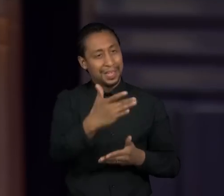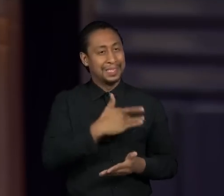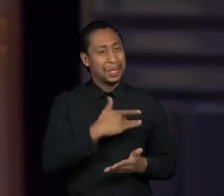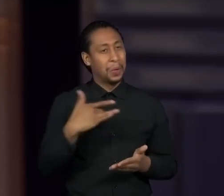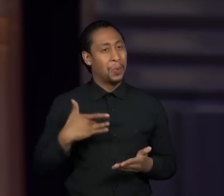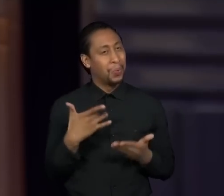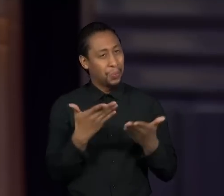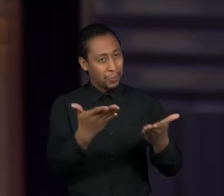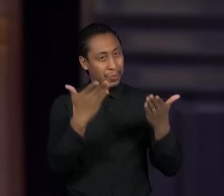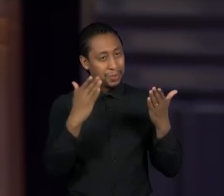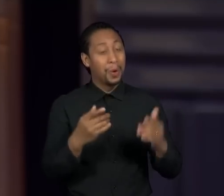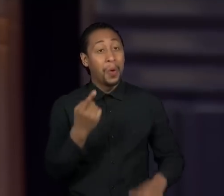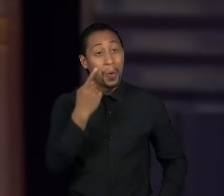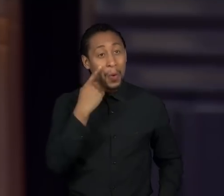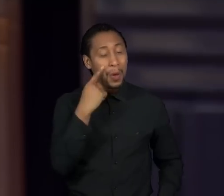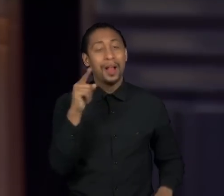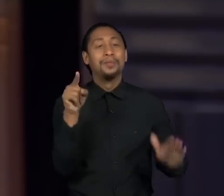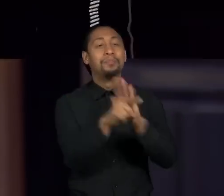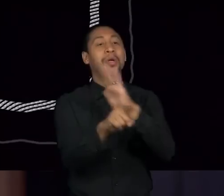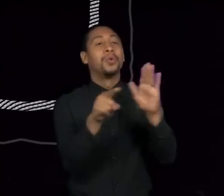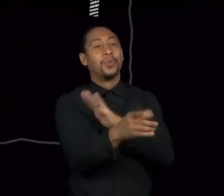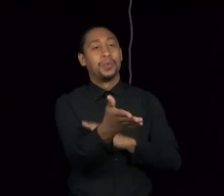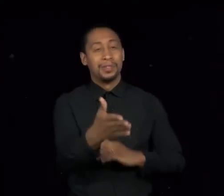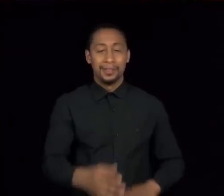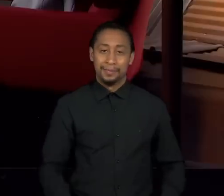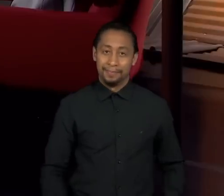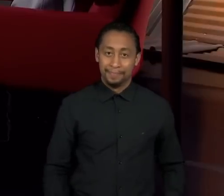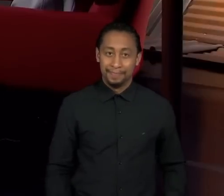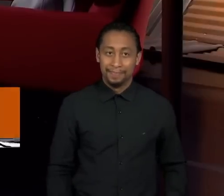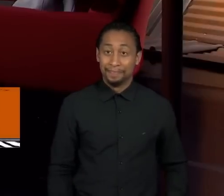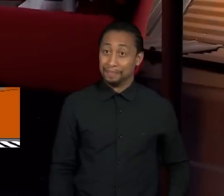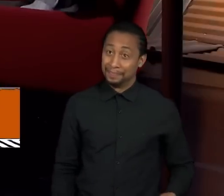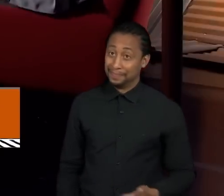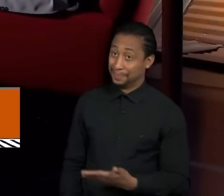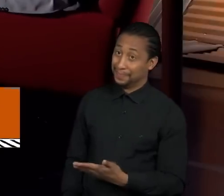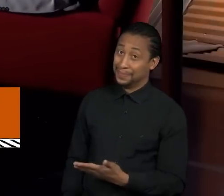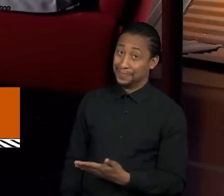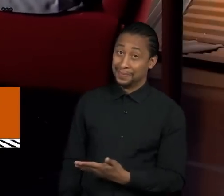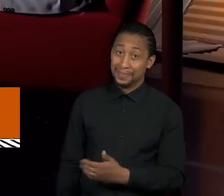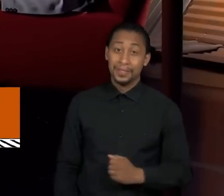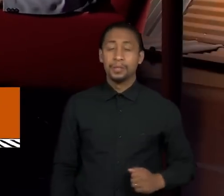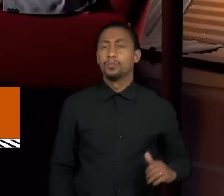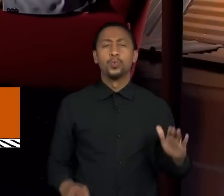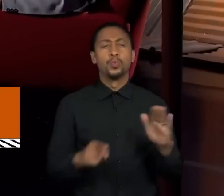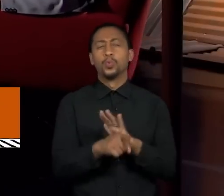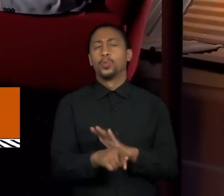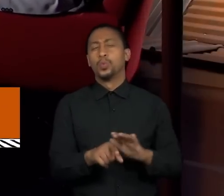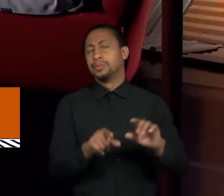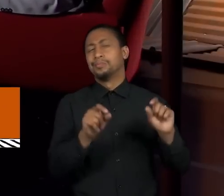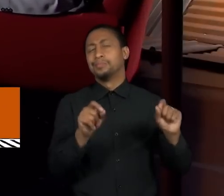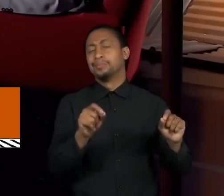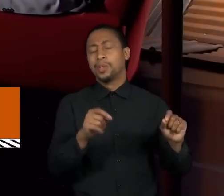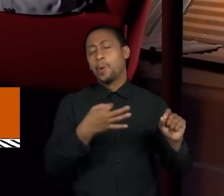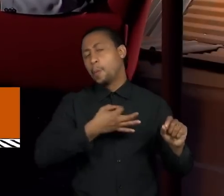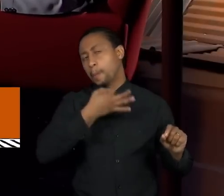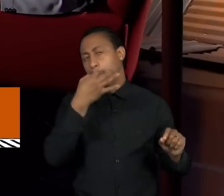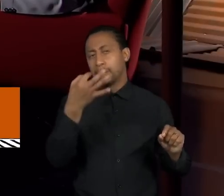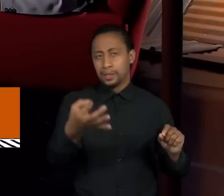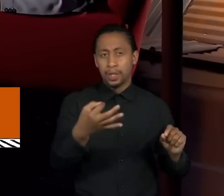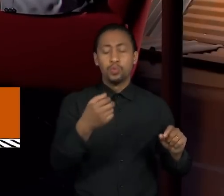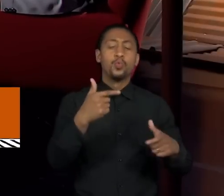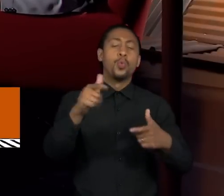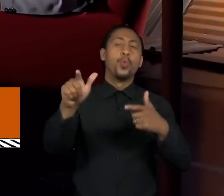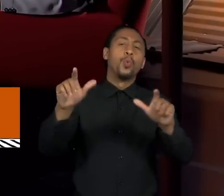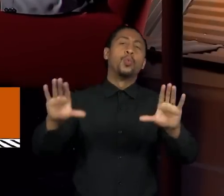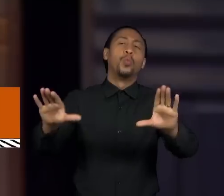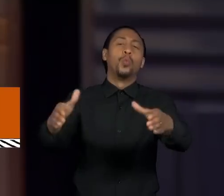disso, Eu também João. acho. Vamos ver o que o pessoal está perguntando. Anderson Neres, o que você acha desses outros povos